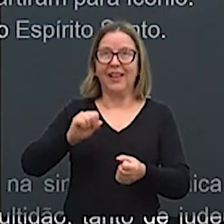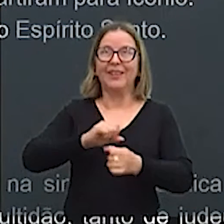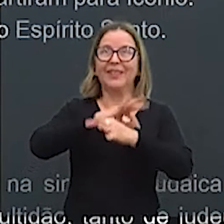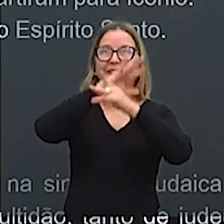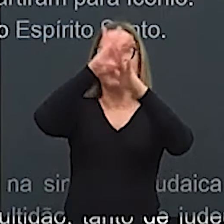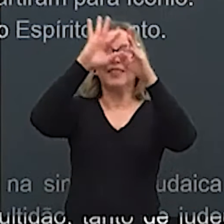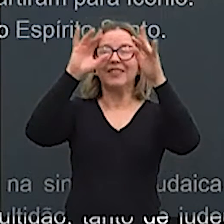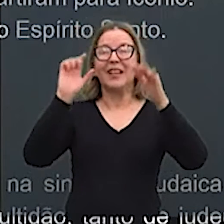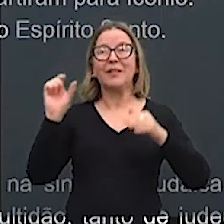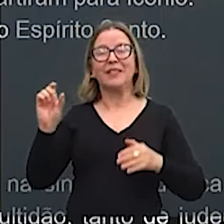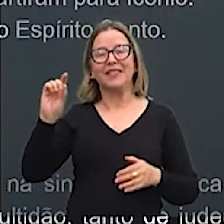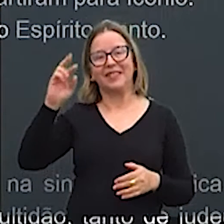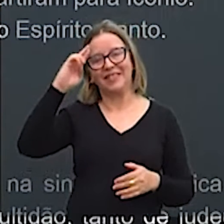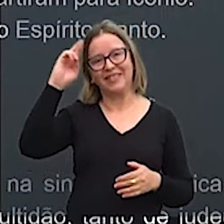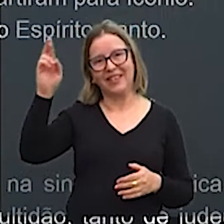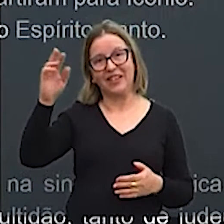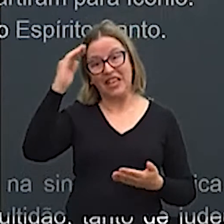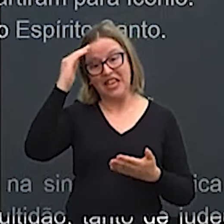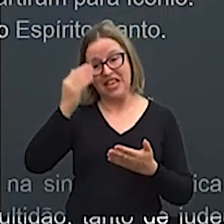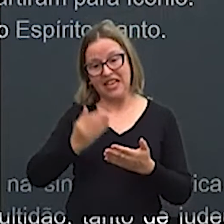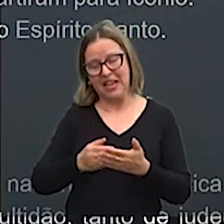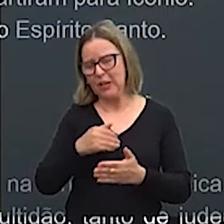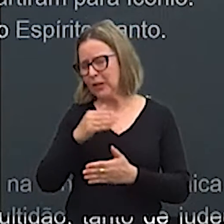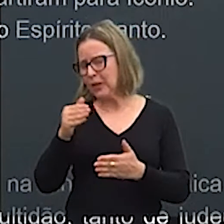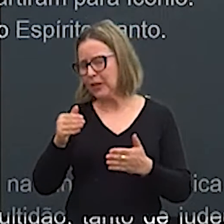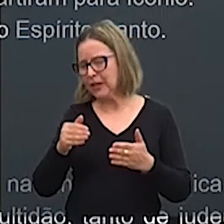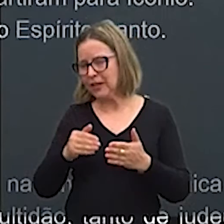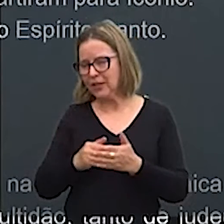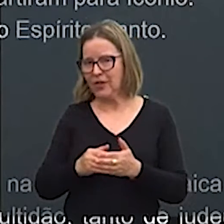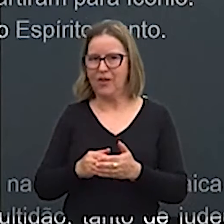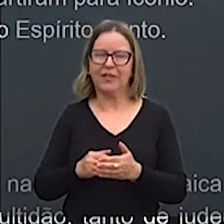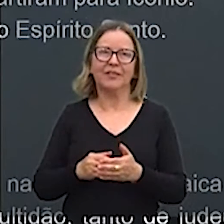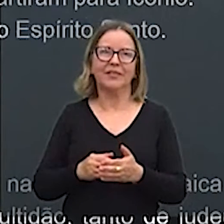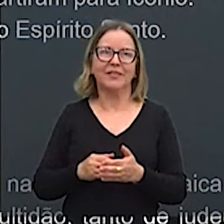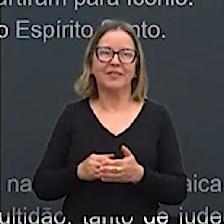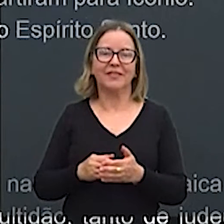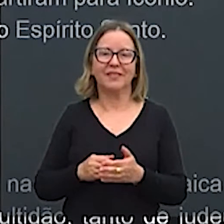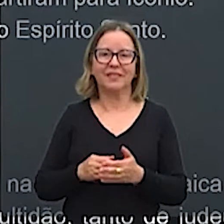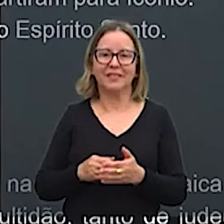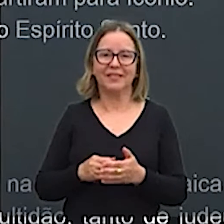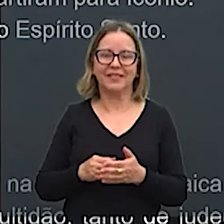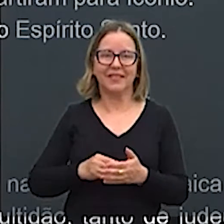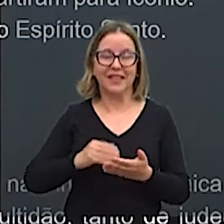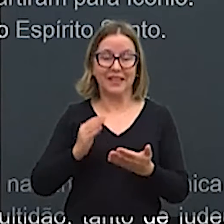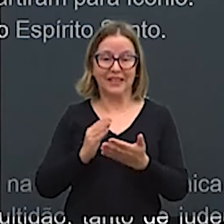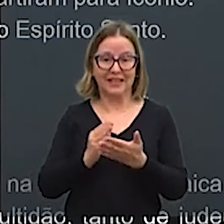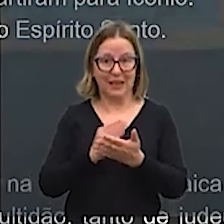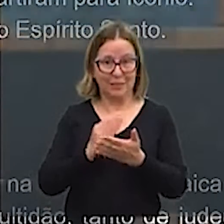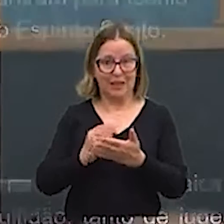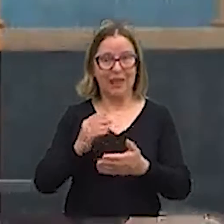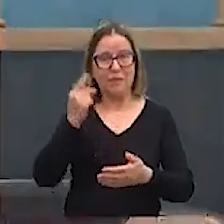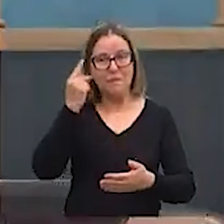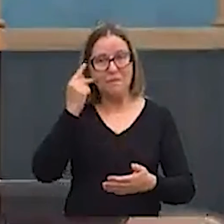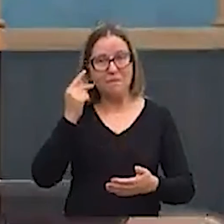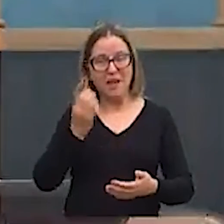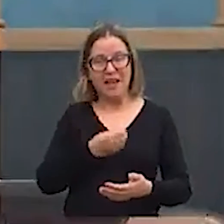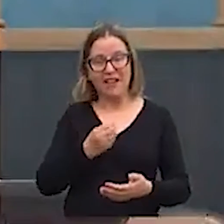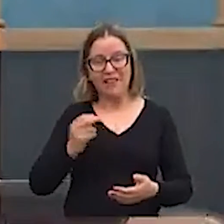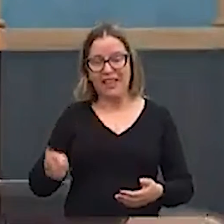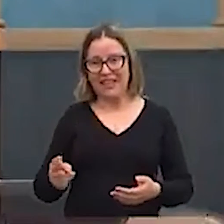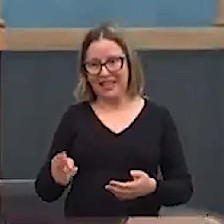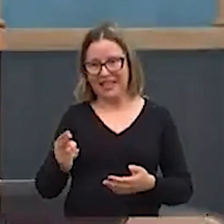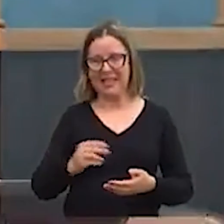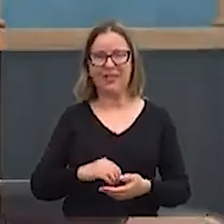palavra do Senhor, e creram todos os que haviam sido destinados para a vida eterna. Está vendo